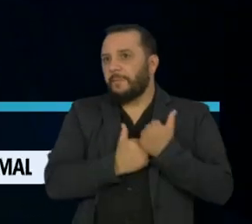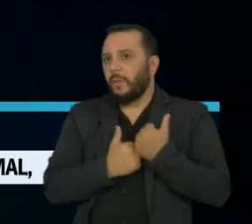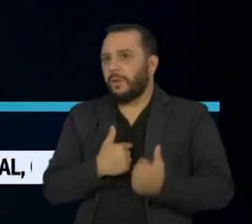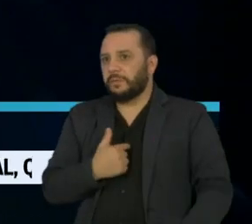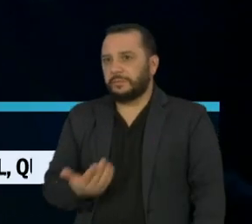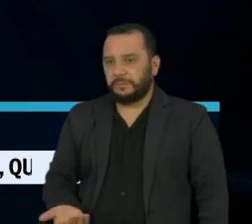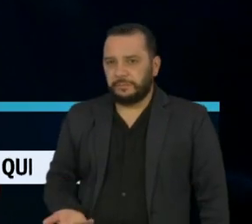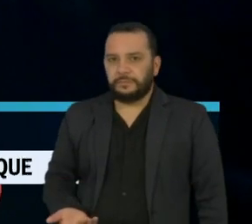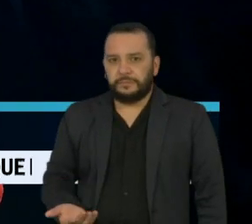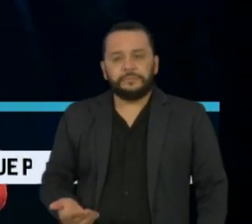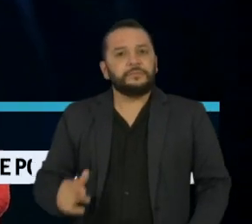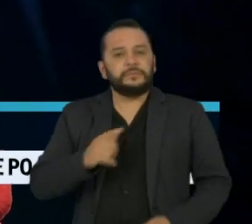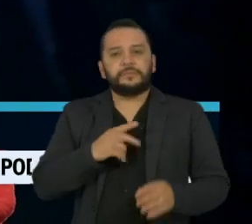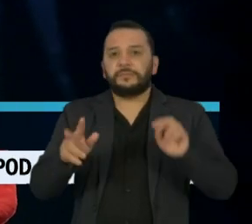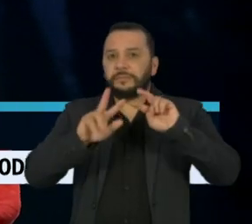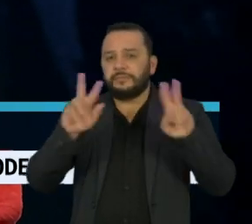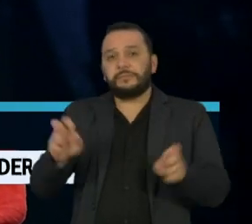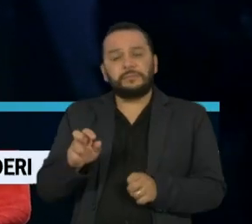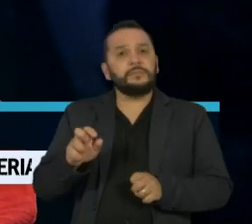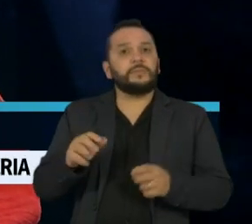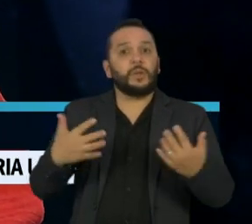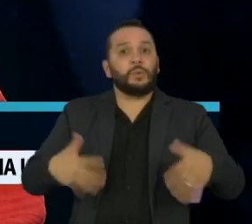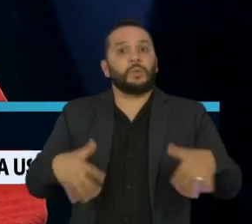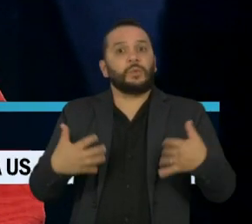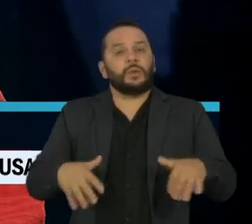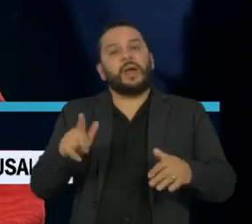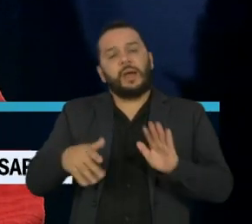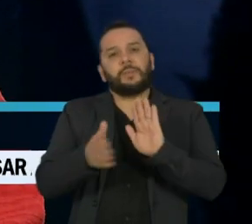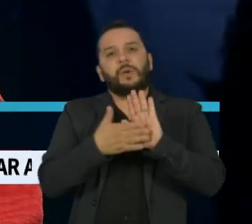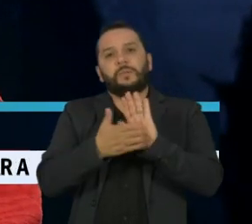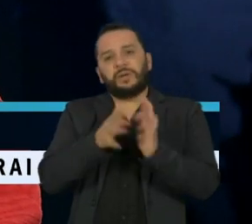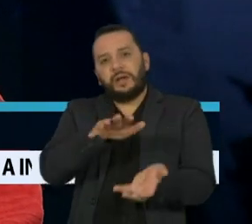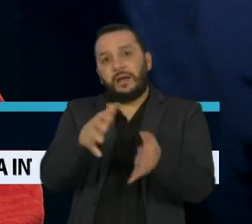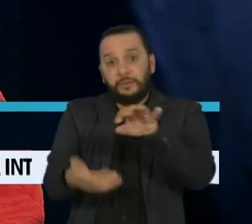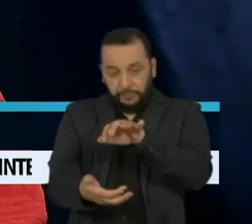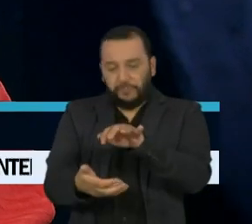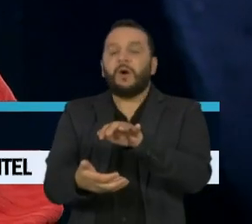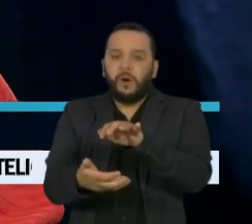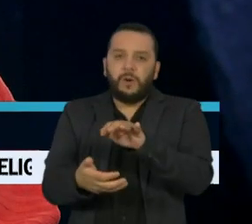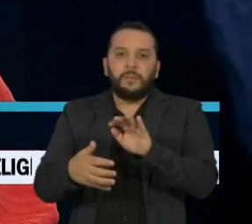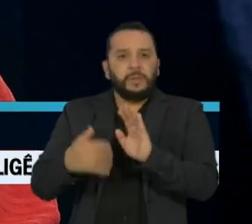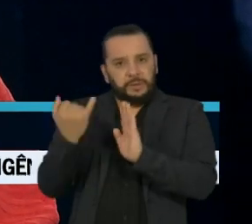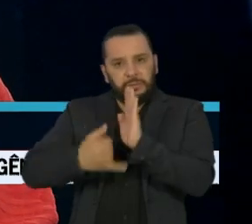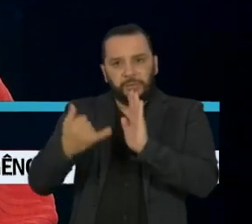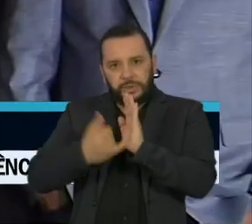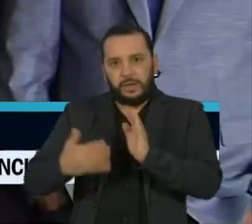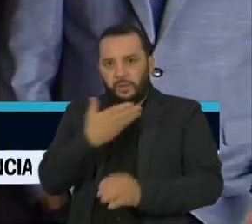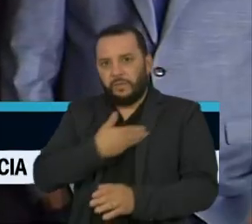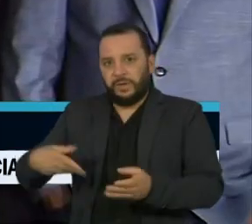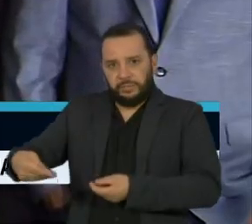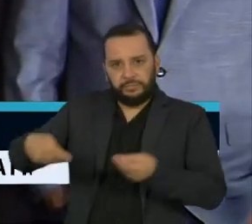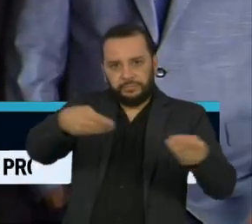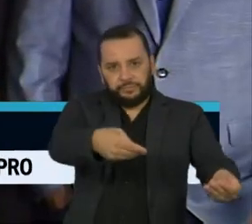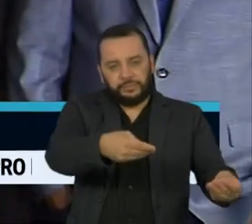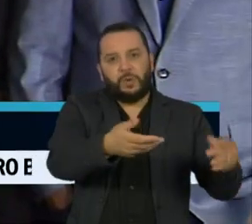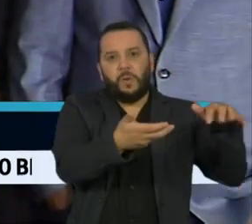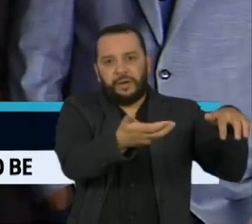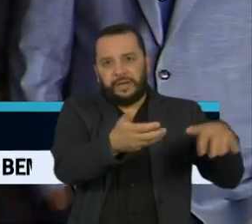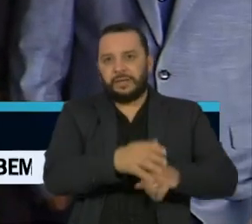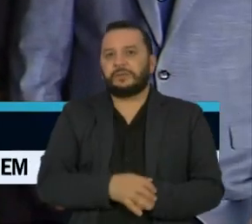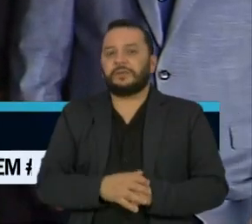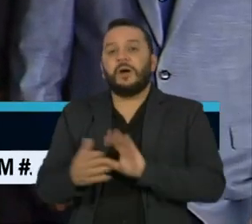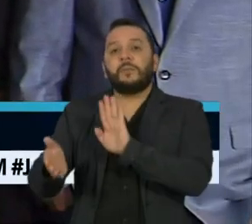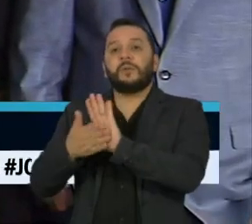e os assuntos quentes da semana foi a proposta de reforma tributária apresentada pelo governo ao congresso e a